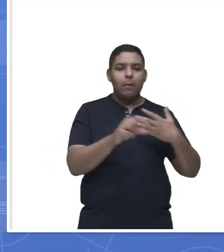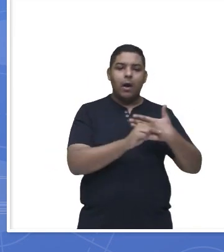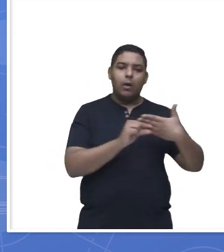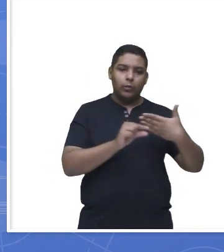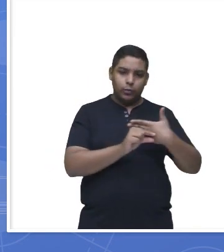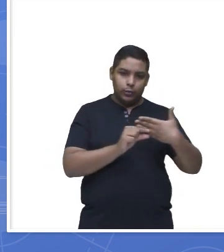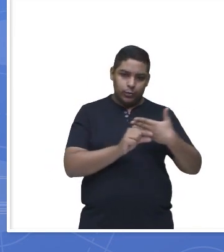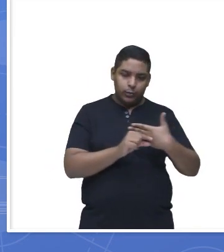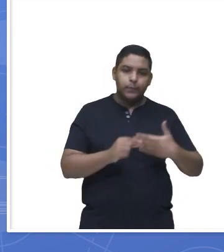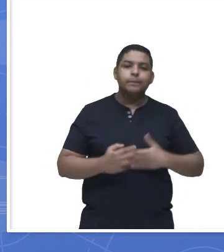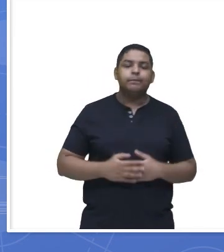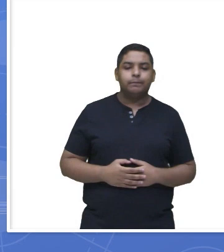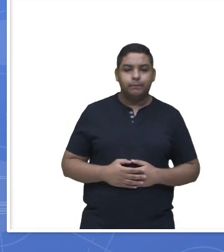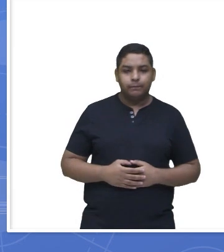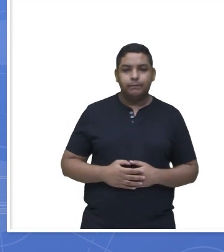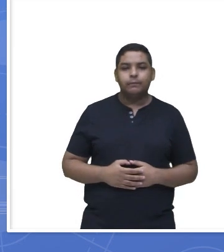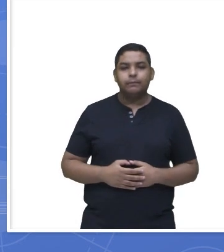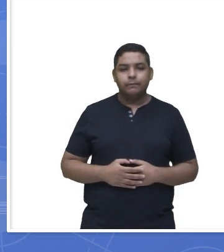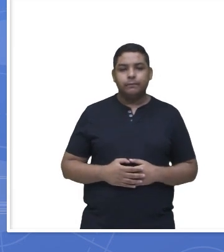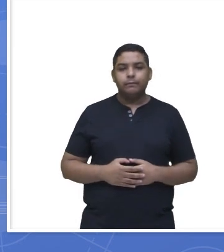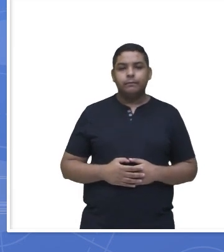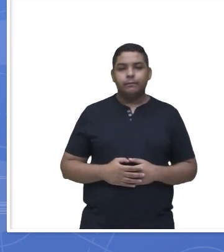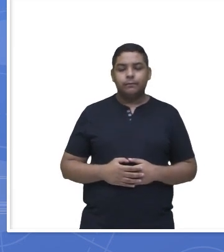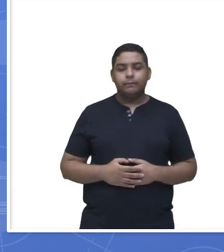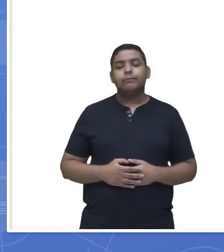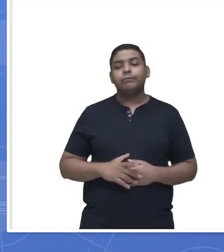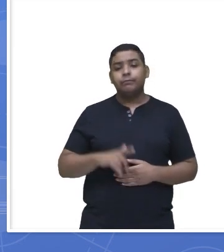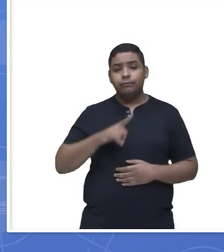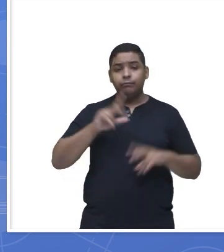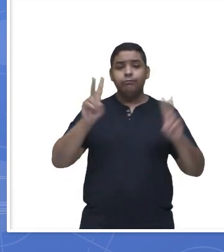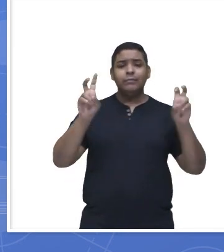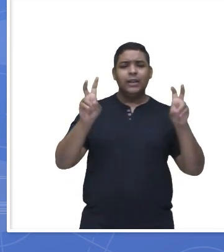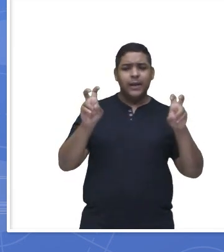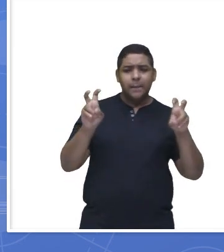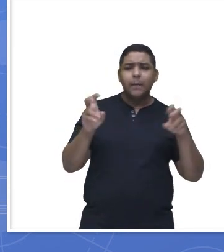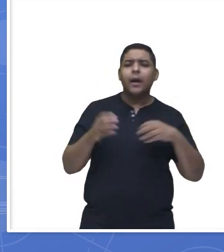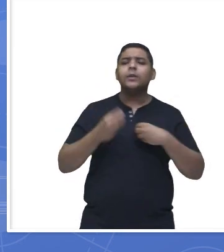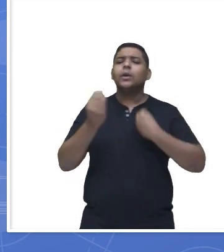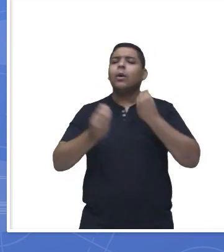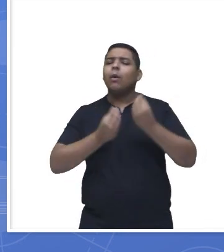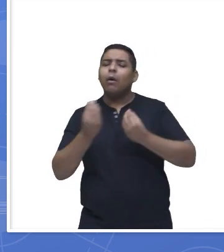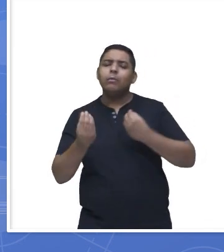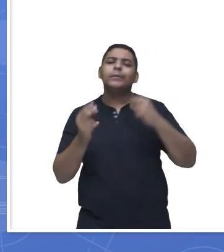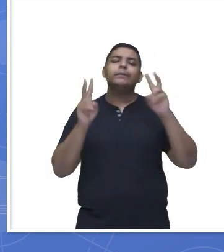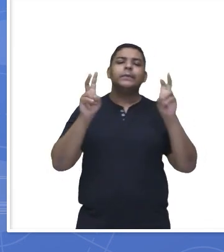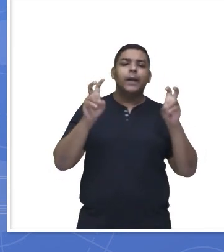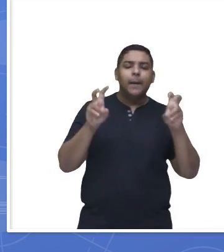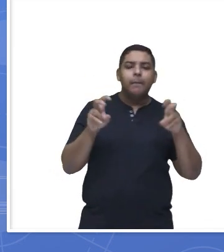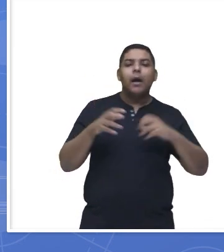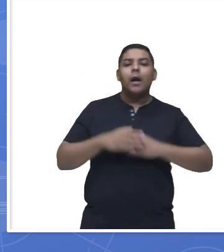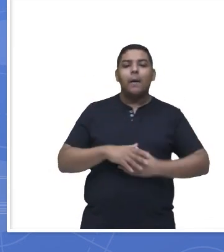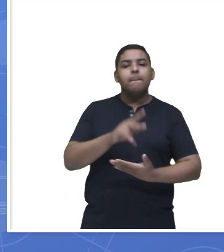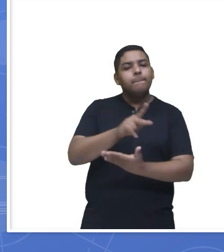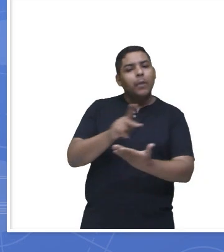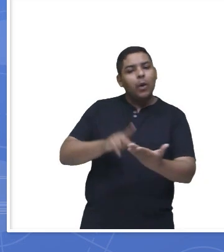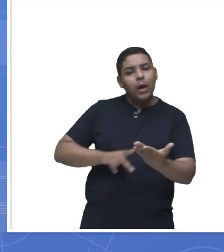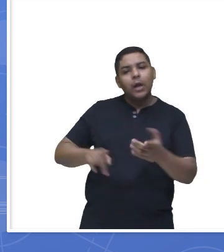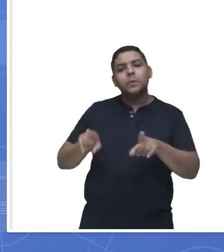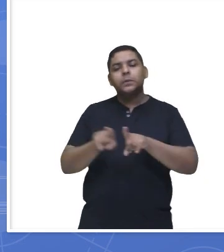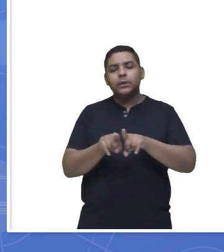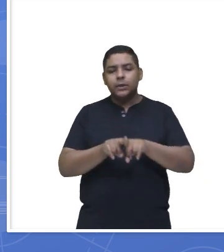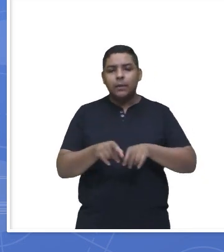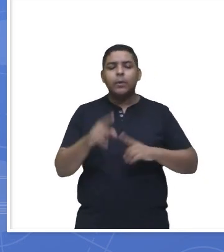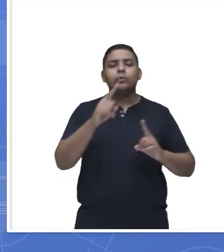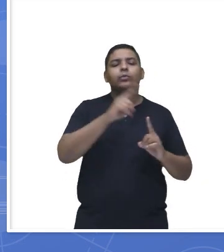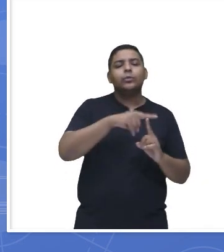bom? Então, nós vamos chamar atenção para essa questão da temática, como ele tematizava os seus poemas, o estilo dele, até ficou